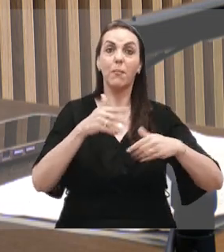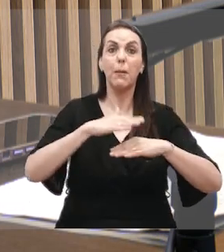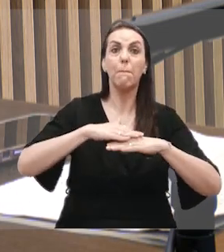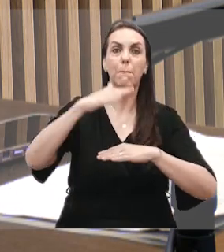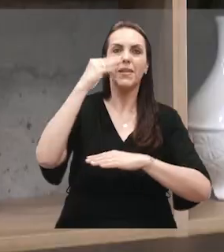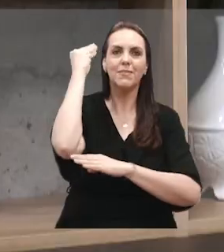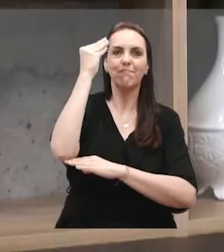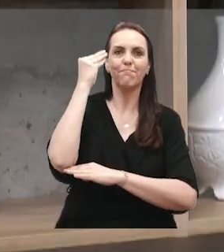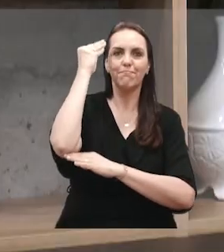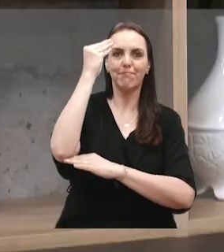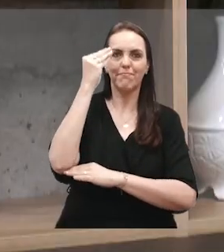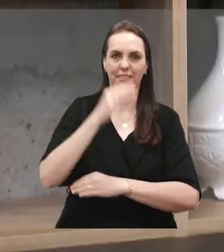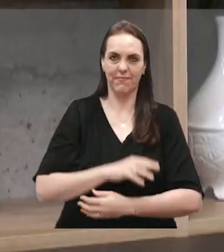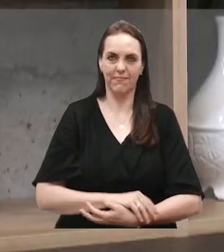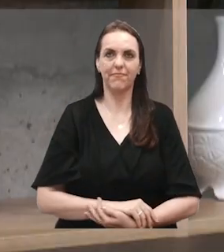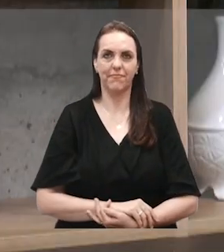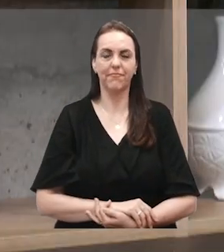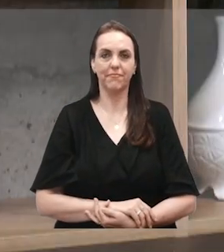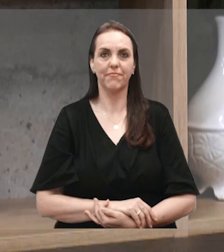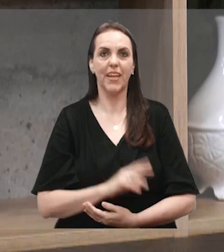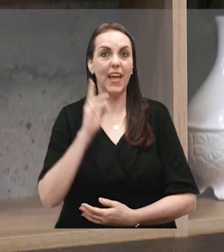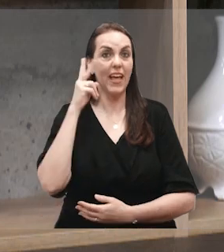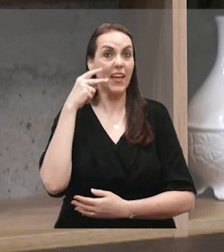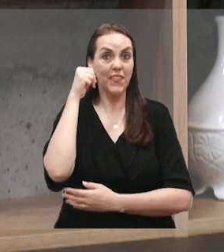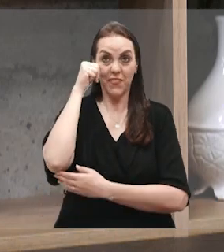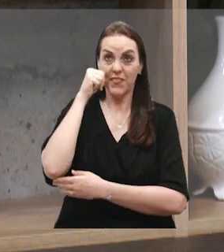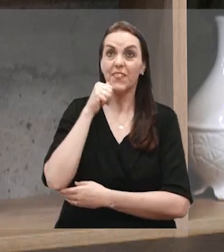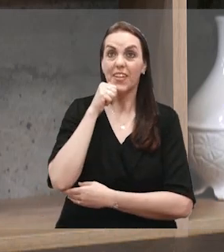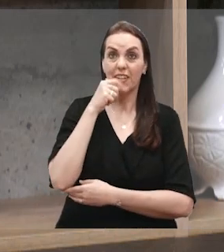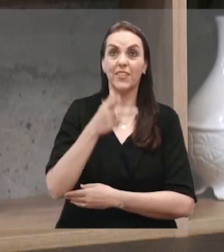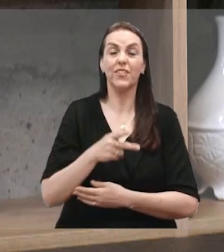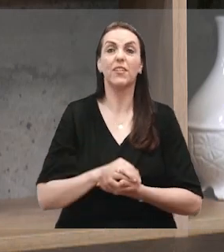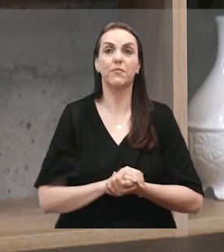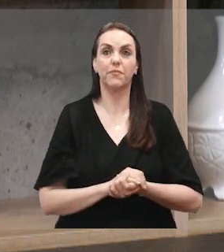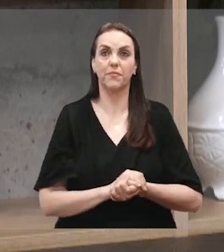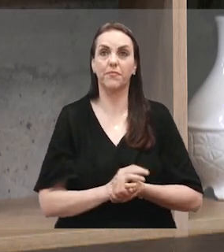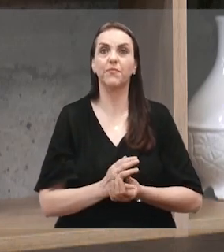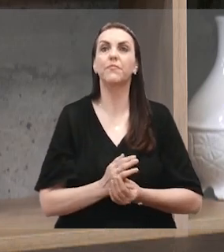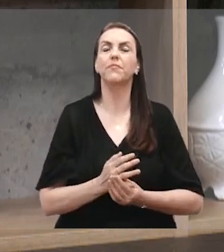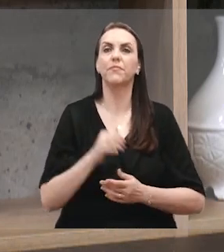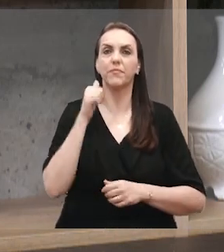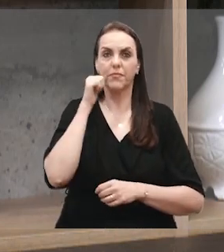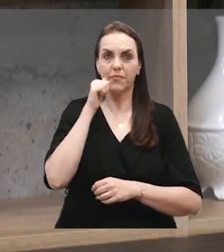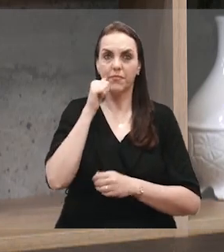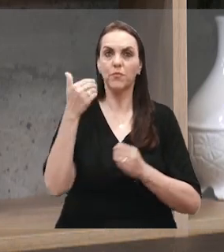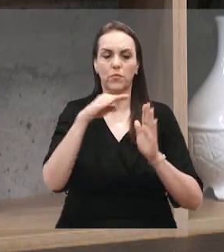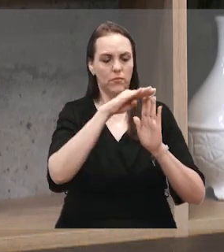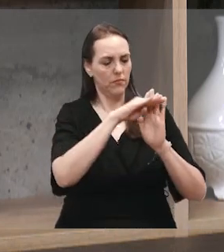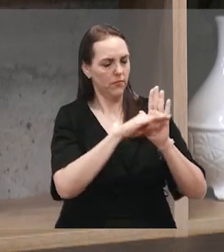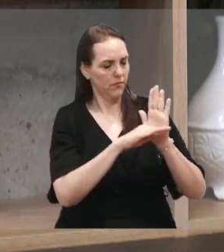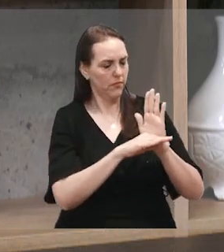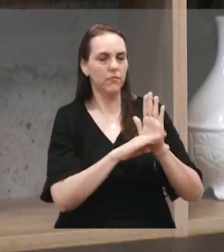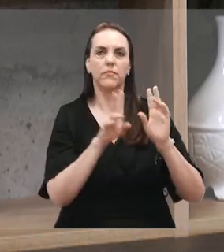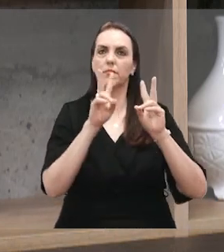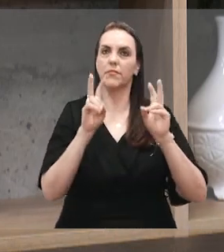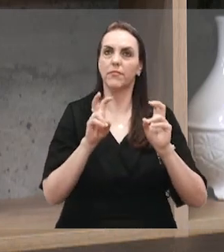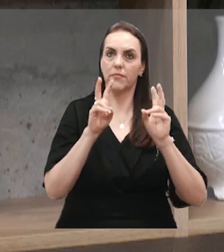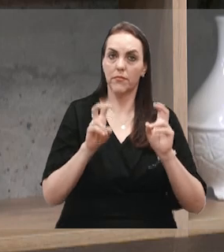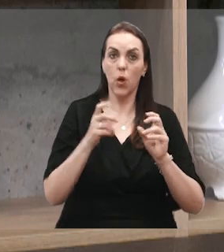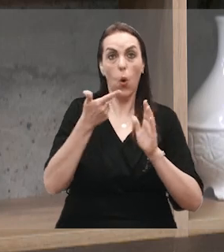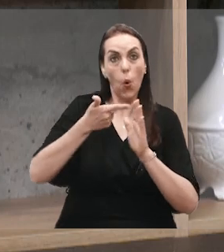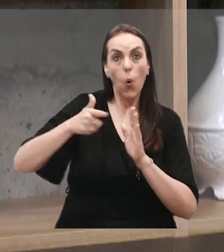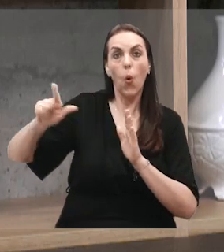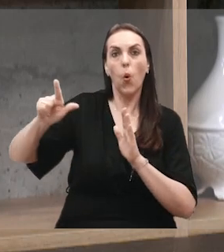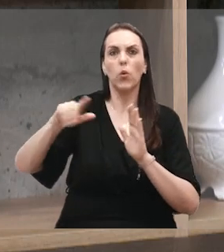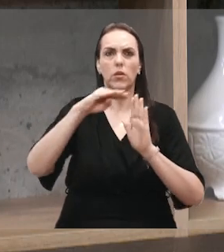né? Vereadora, para não deixar perder o gancho, então, na parte das mulheres, e depois nós vamos aprofundando outras pautas com